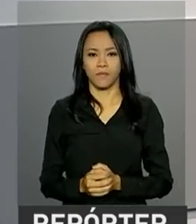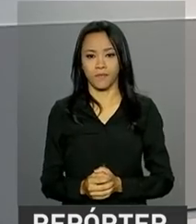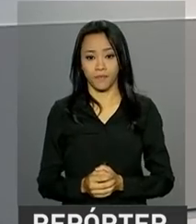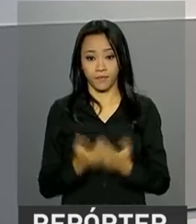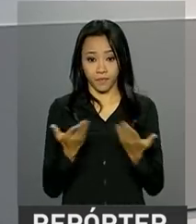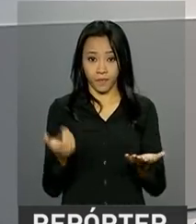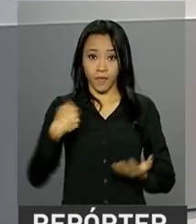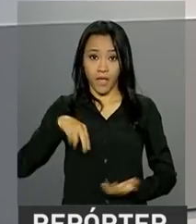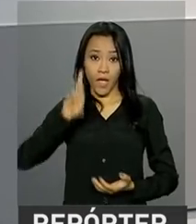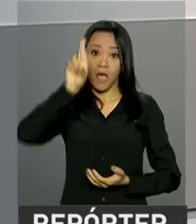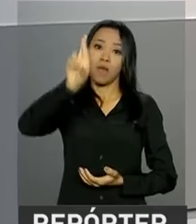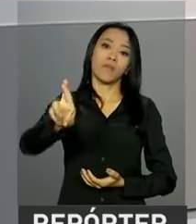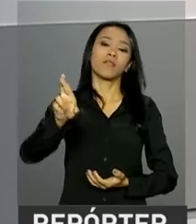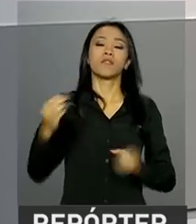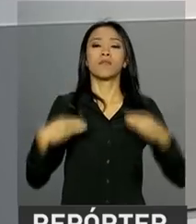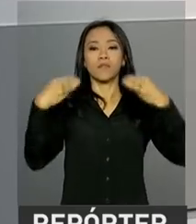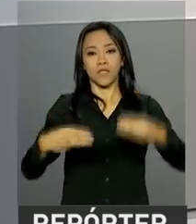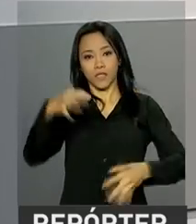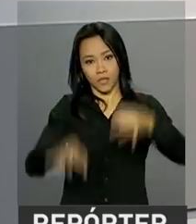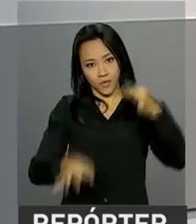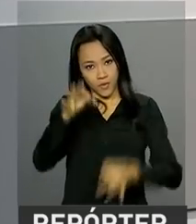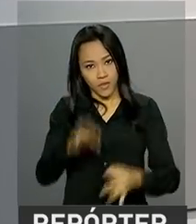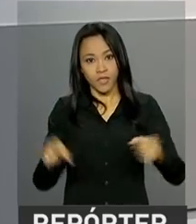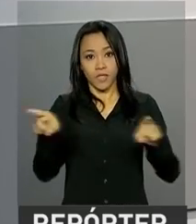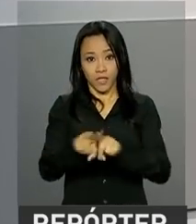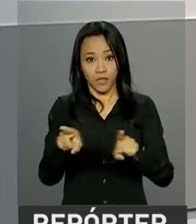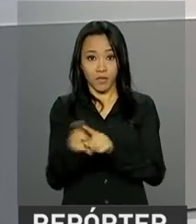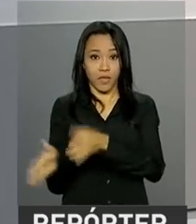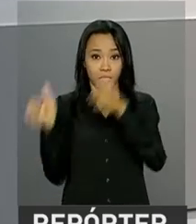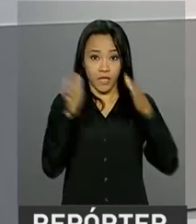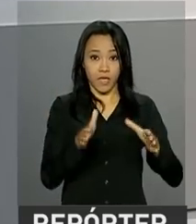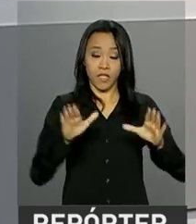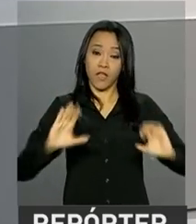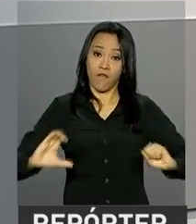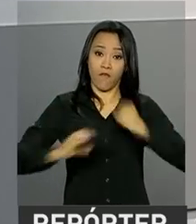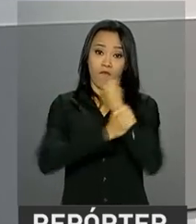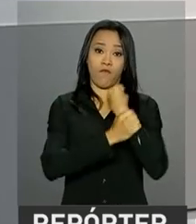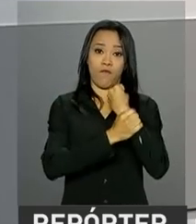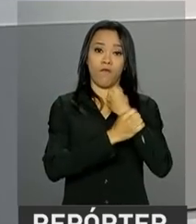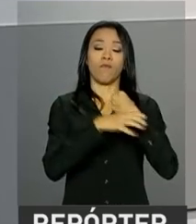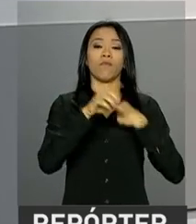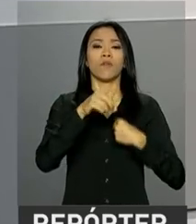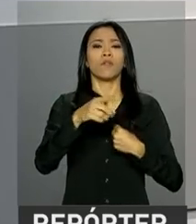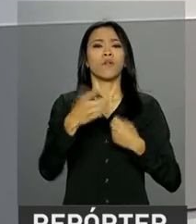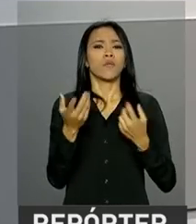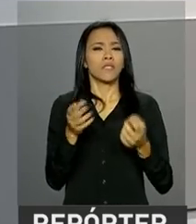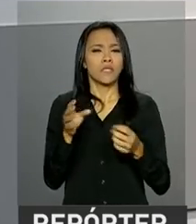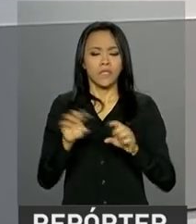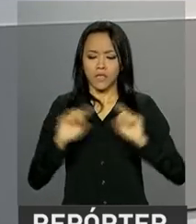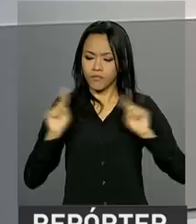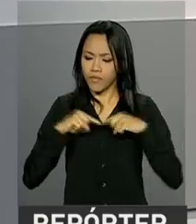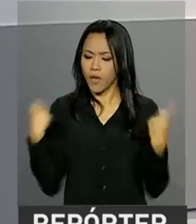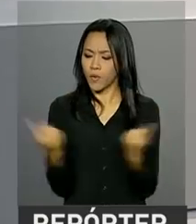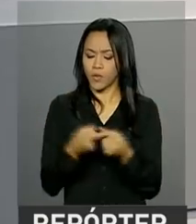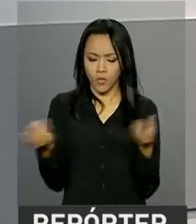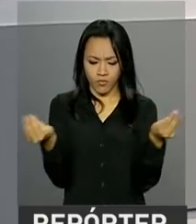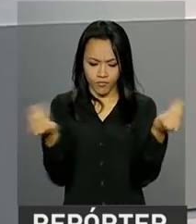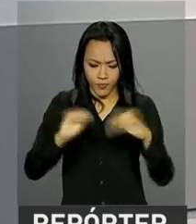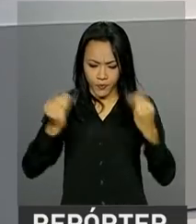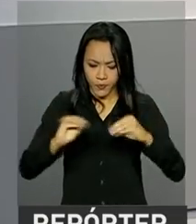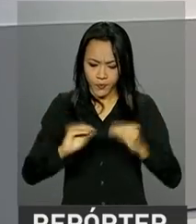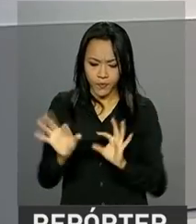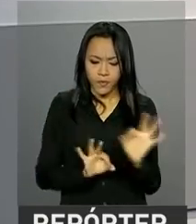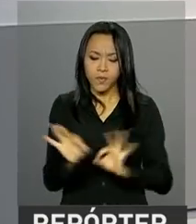representantes do ministério da justiça e das forças de segurança se reuniram para definir os detalhes da ajuda federal ao rio de janeiro